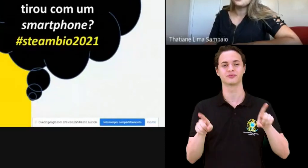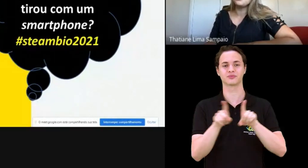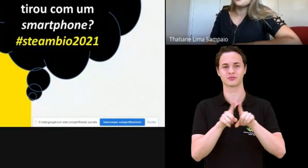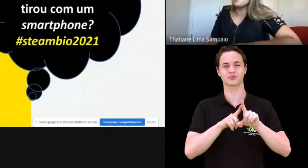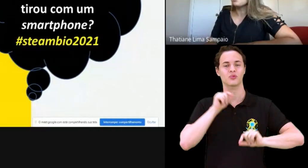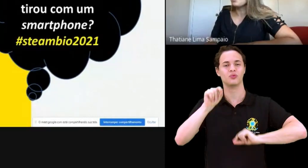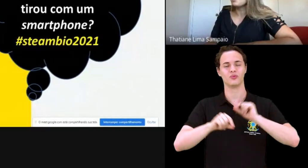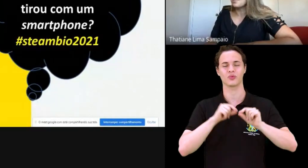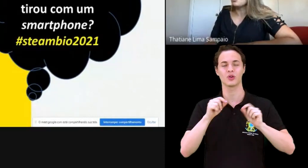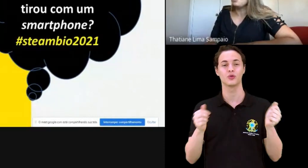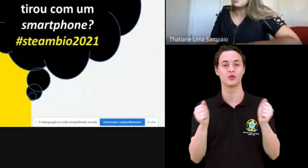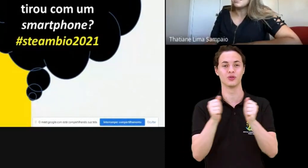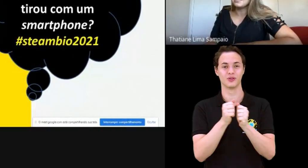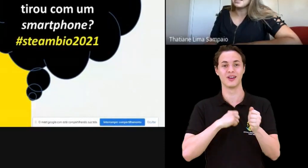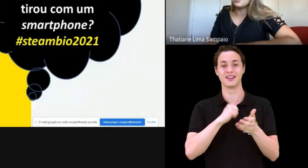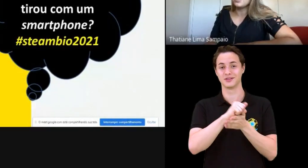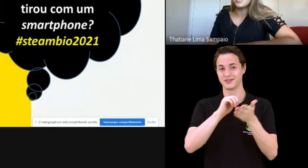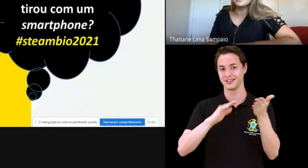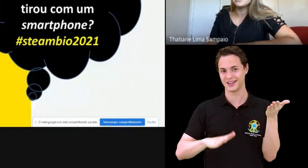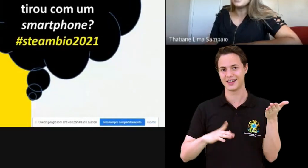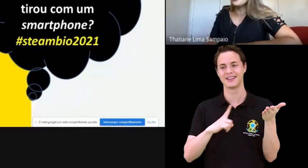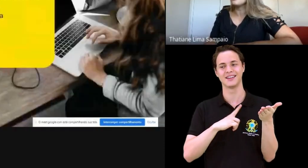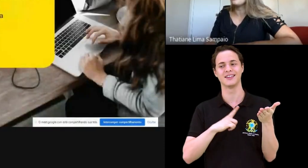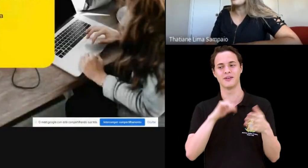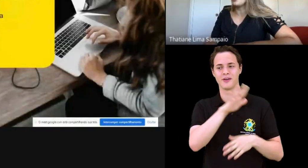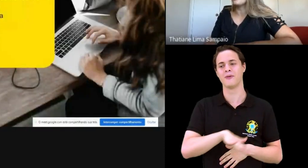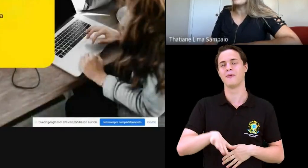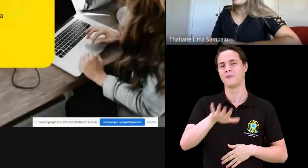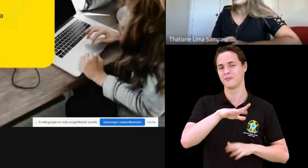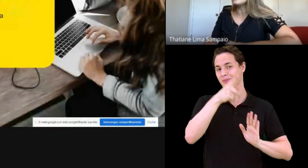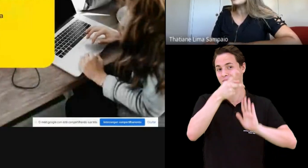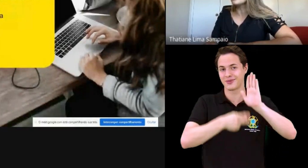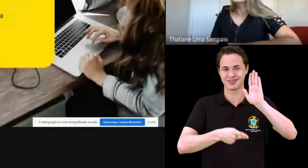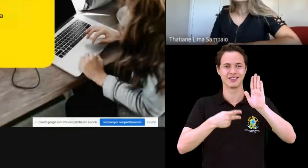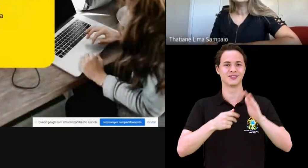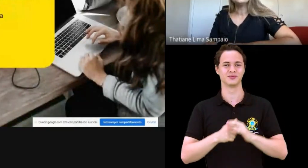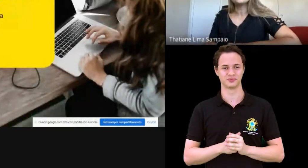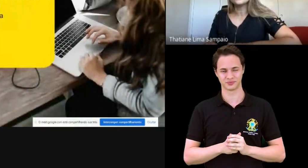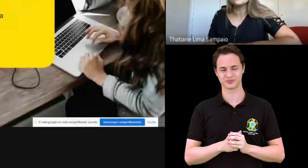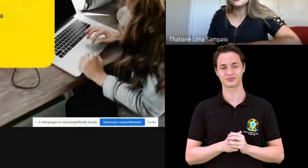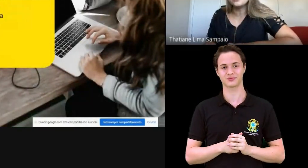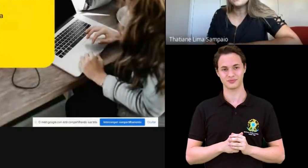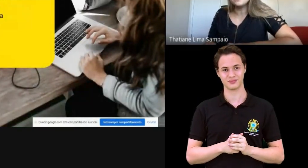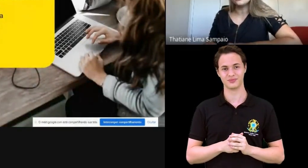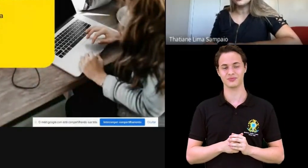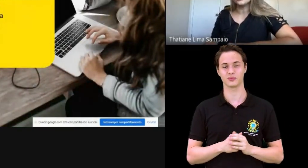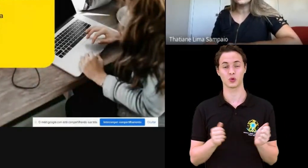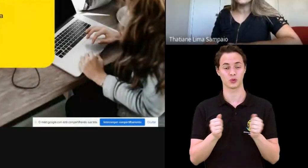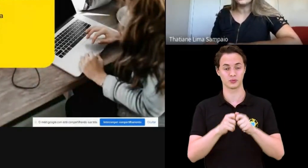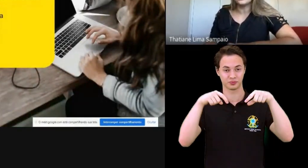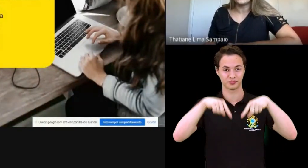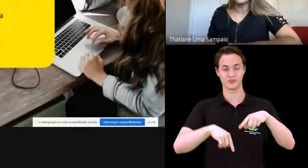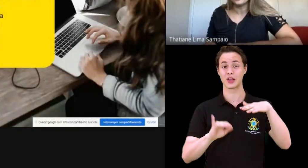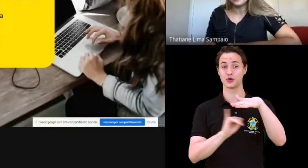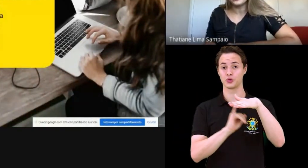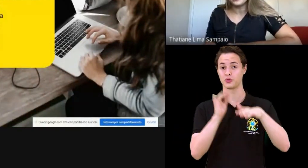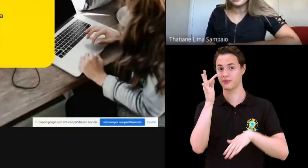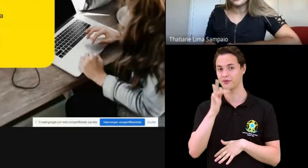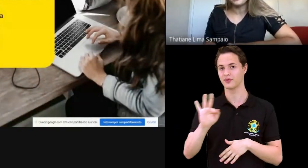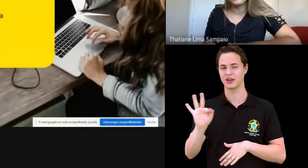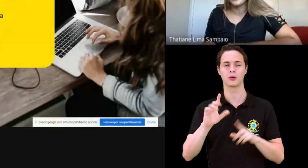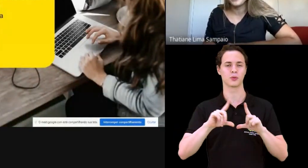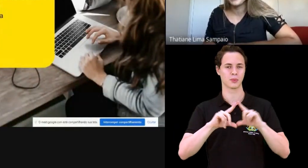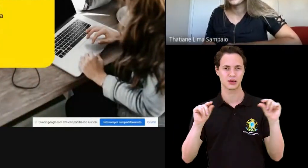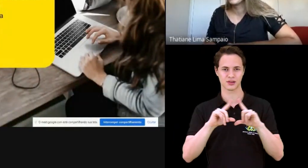para o desenvolvimento das atividades relacionadas a este projeto de extensão e projeto de ensino do Instituto Federal de